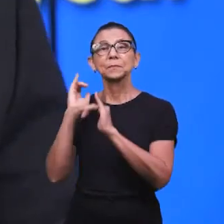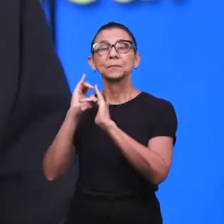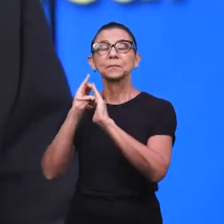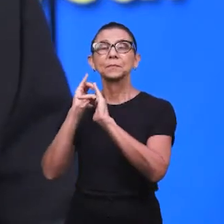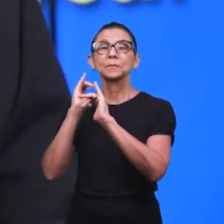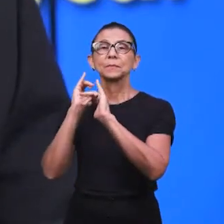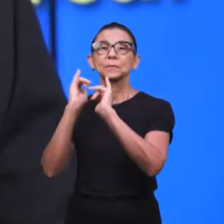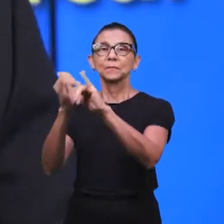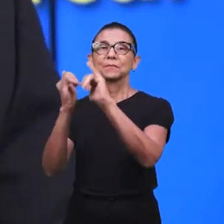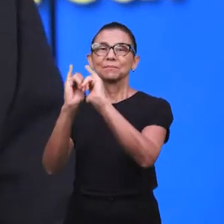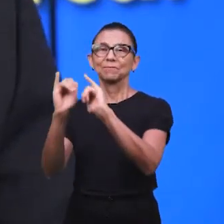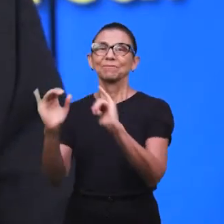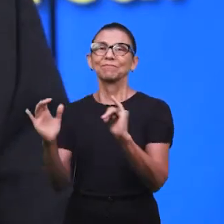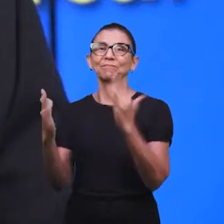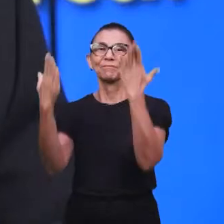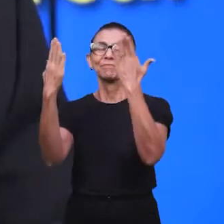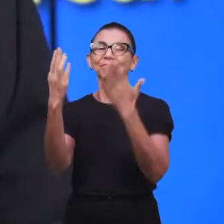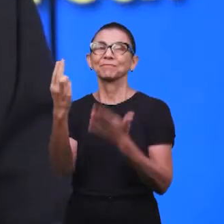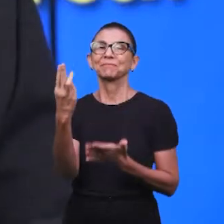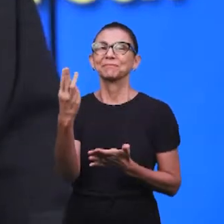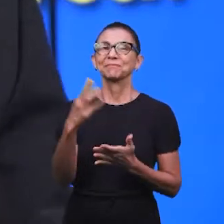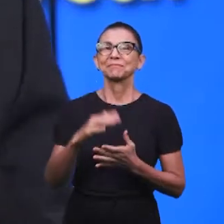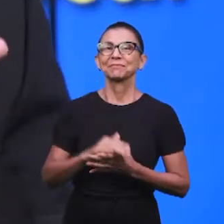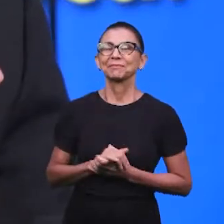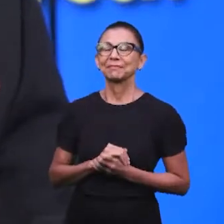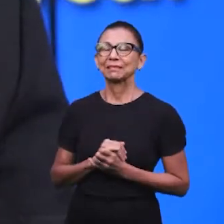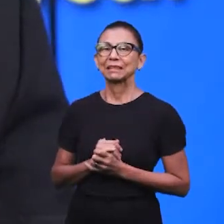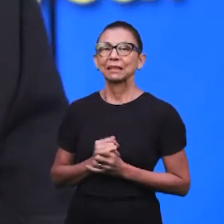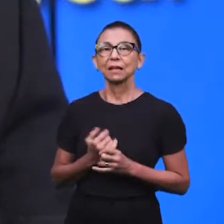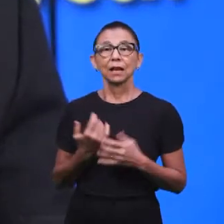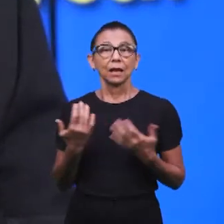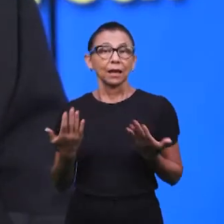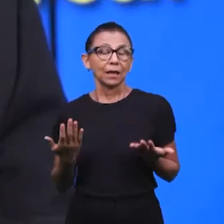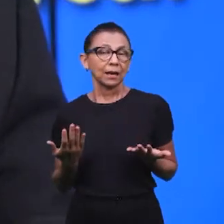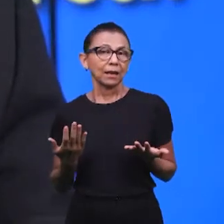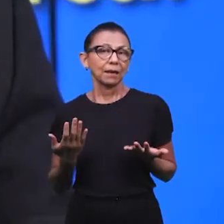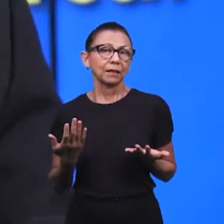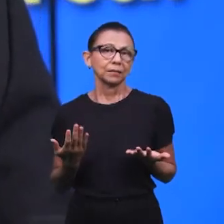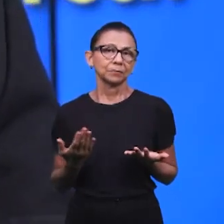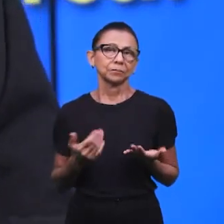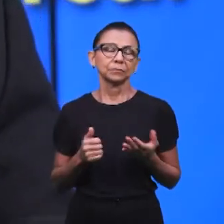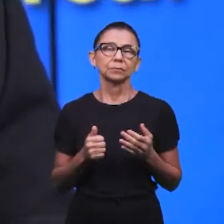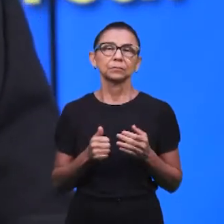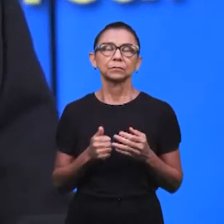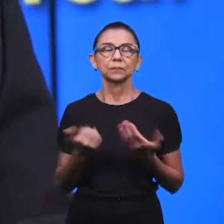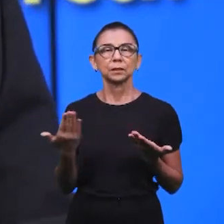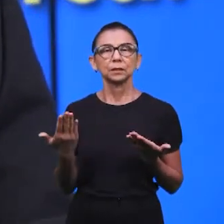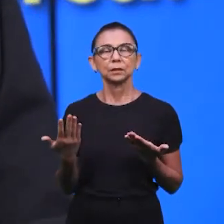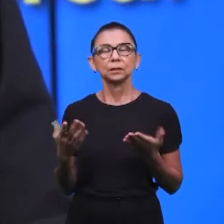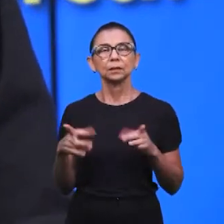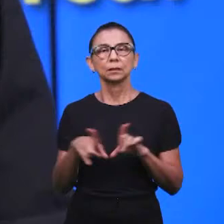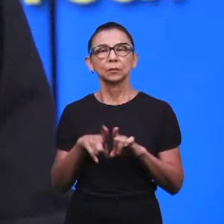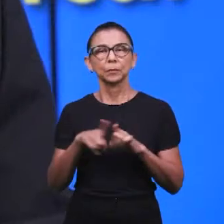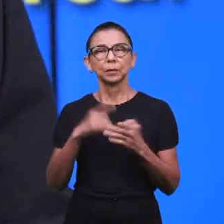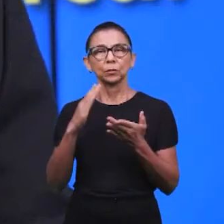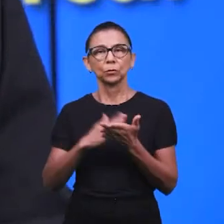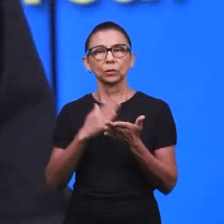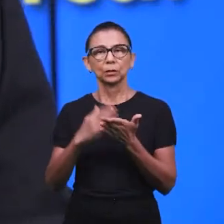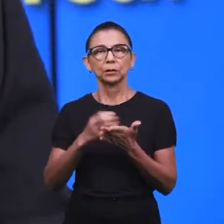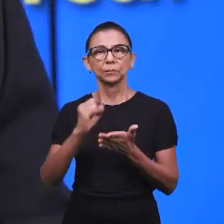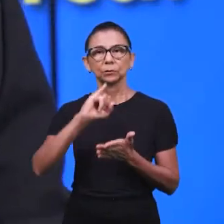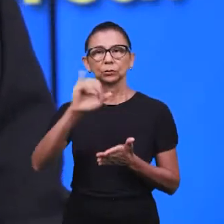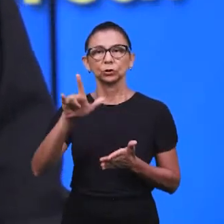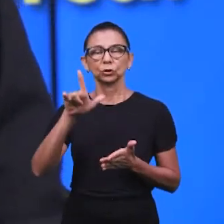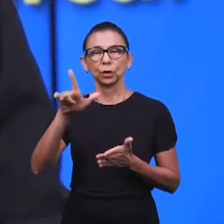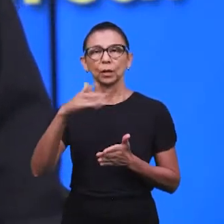foi anunciada, que foi pregada no Trombetas e Festas, principalmente na parte relacionada ao livro do profeta Joel, no capítulo